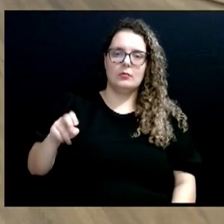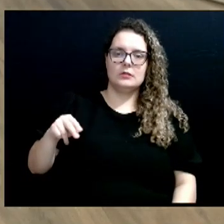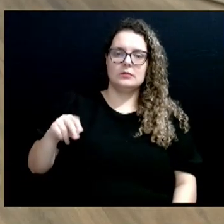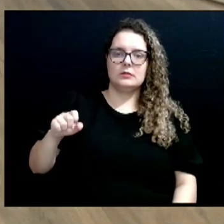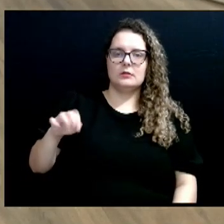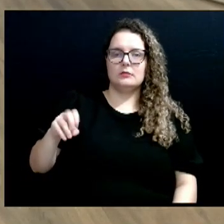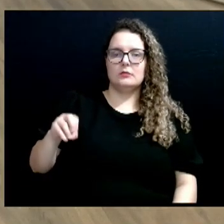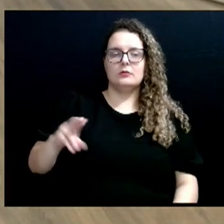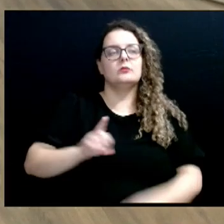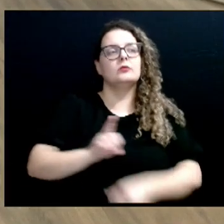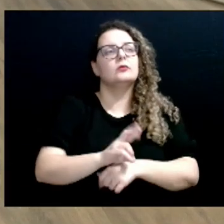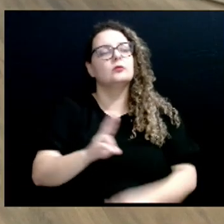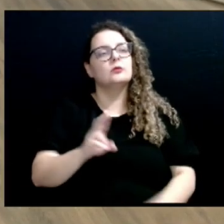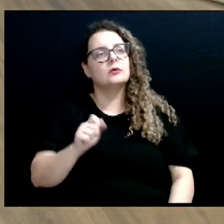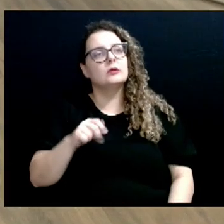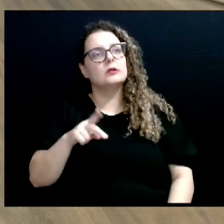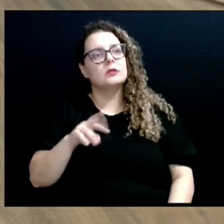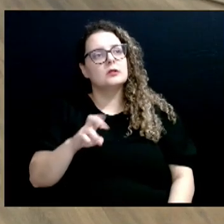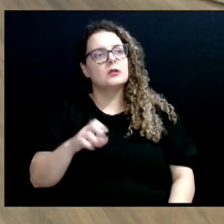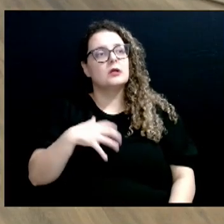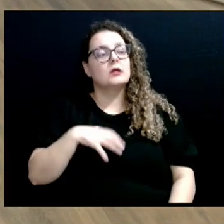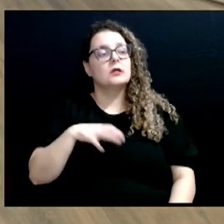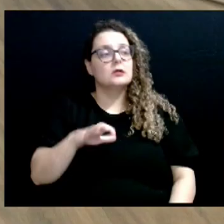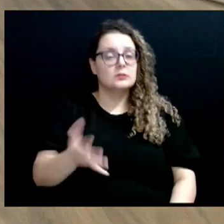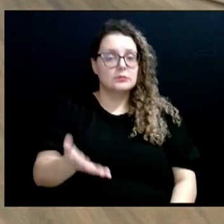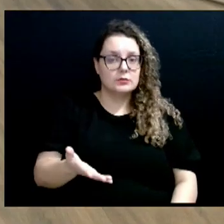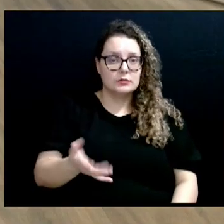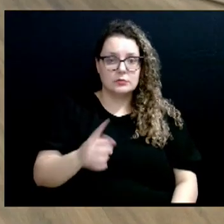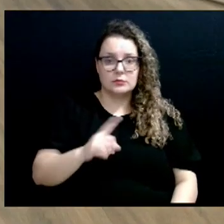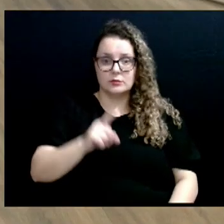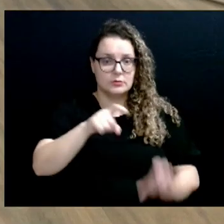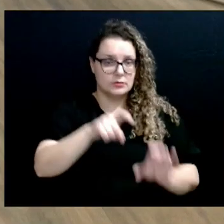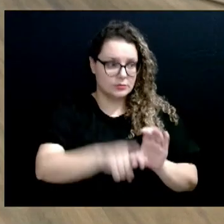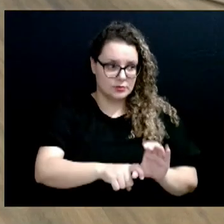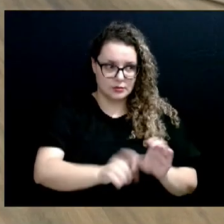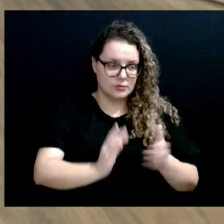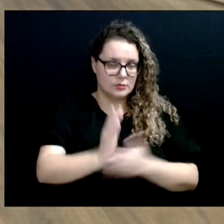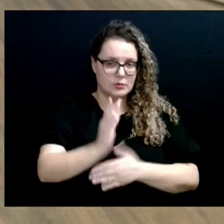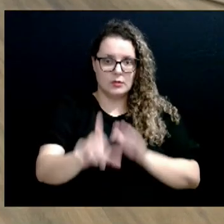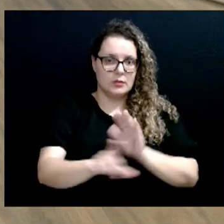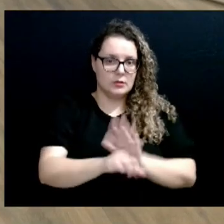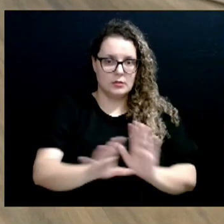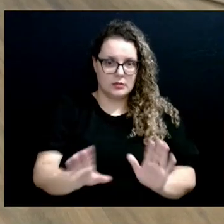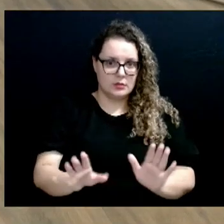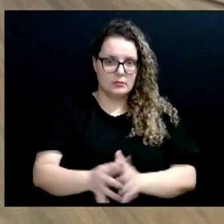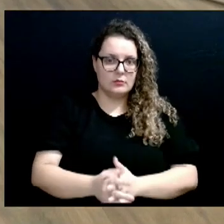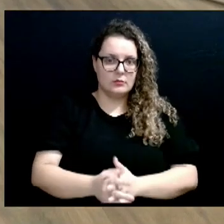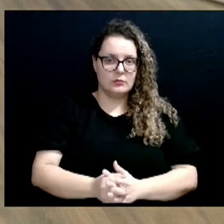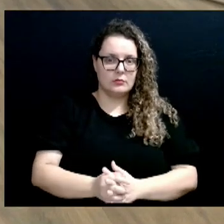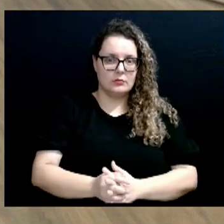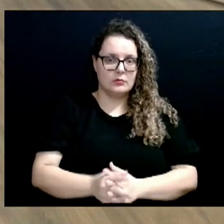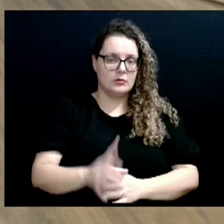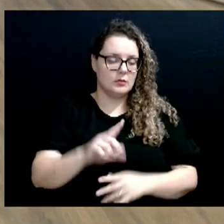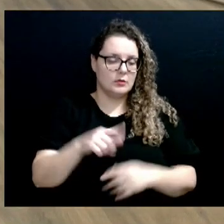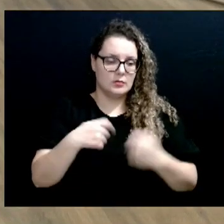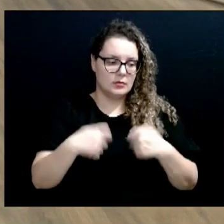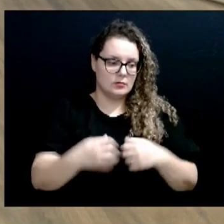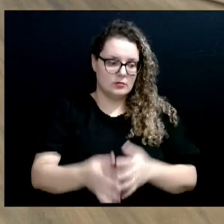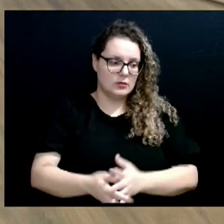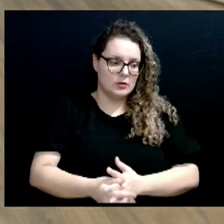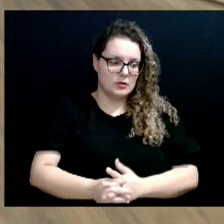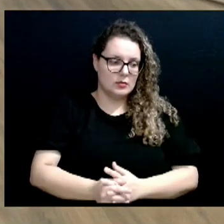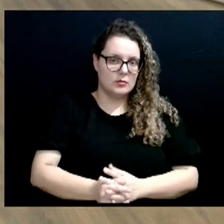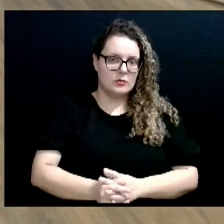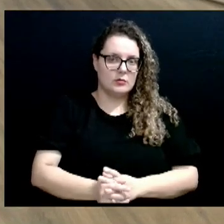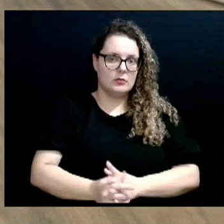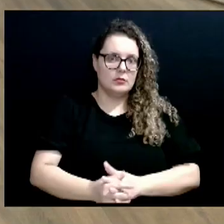e essa situação não depende de uma aprovação legislativa? Não precisa ir para o Senado, nem